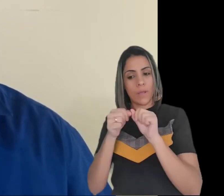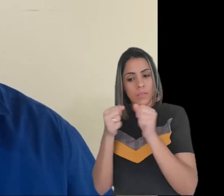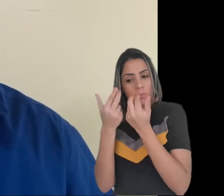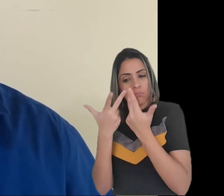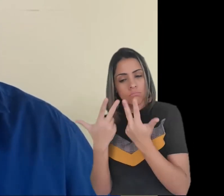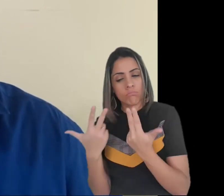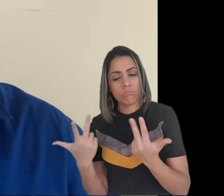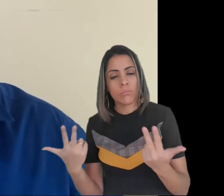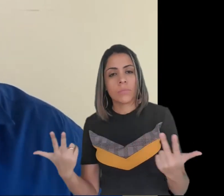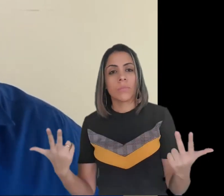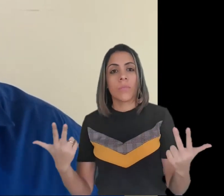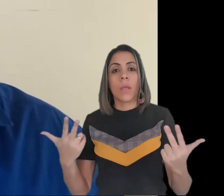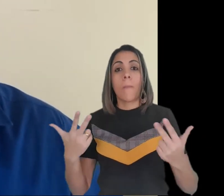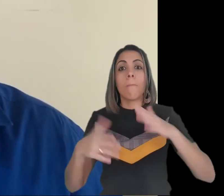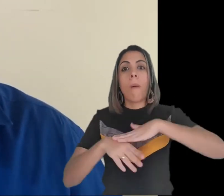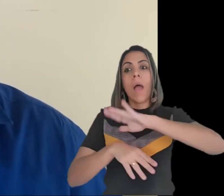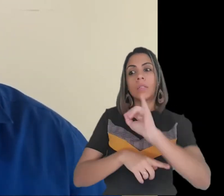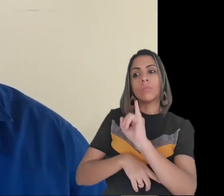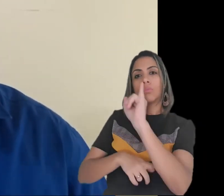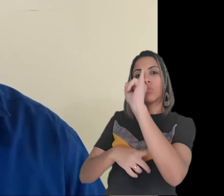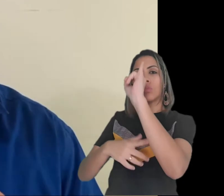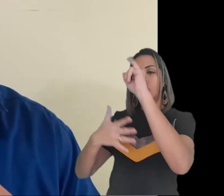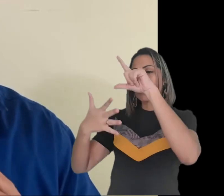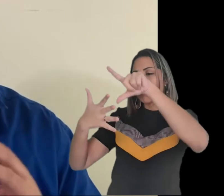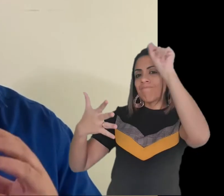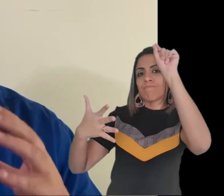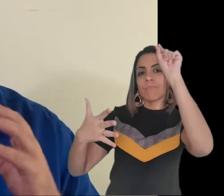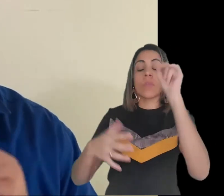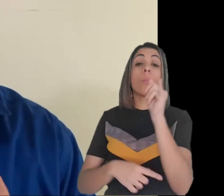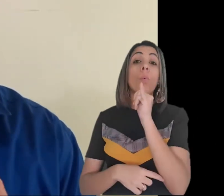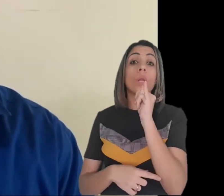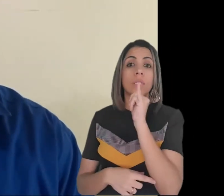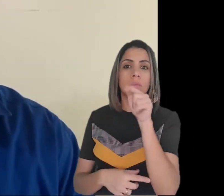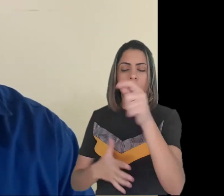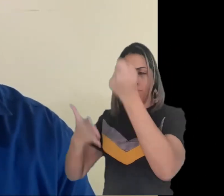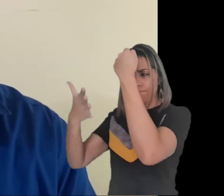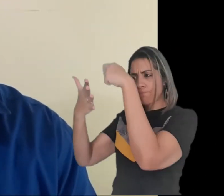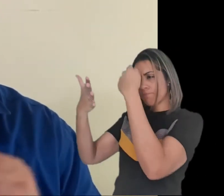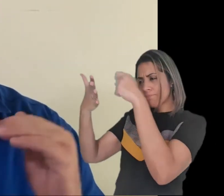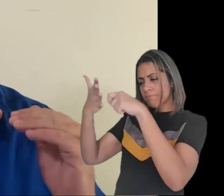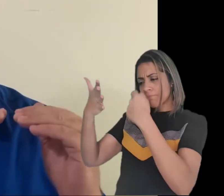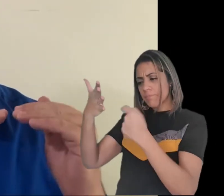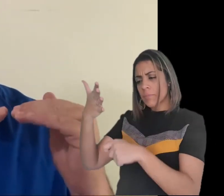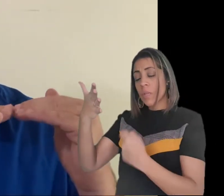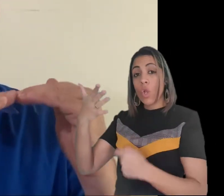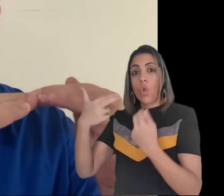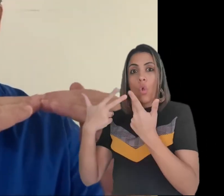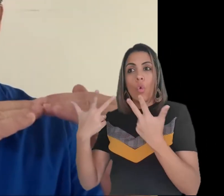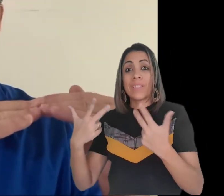vez, elegendo prioridades, onde poderemos fazer uma lista de